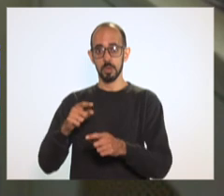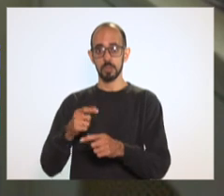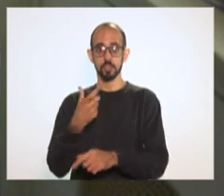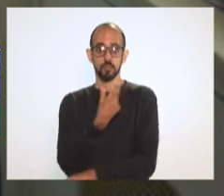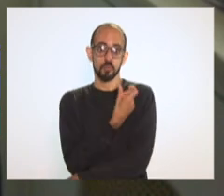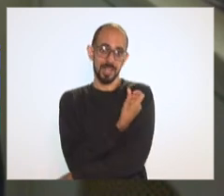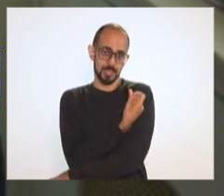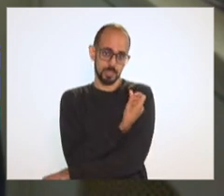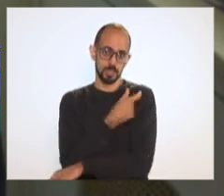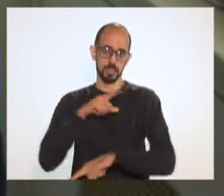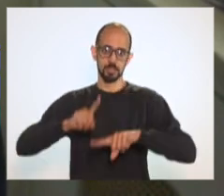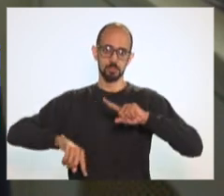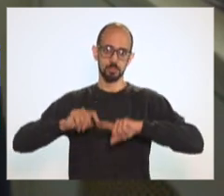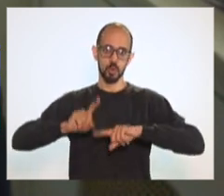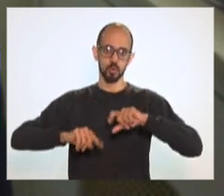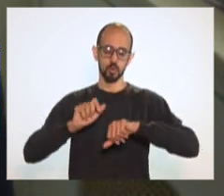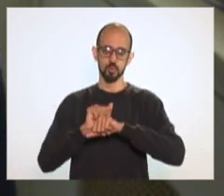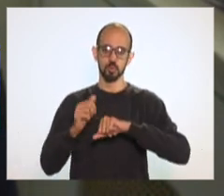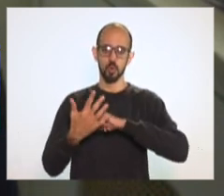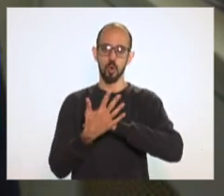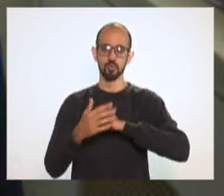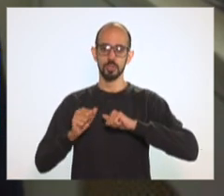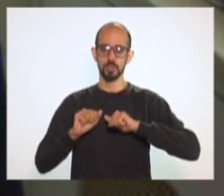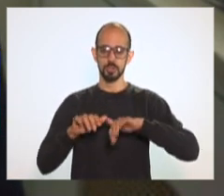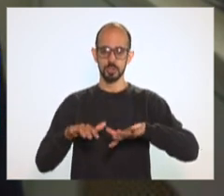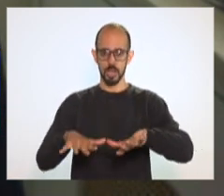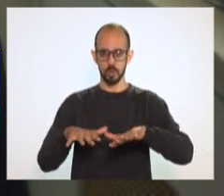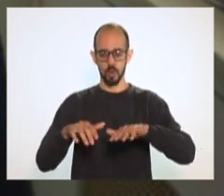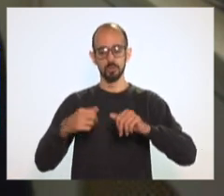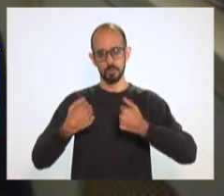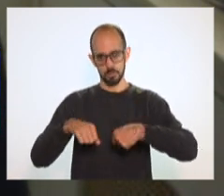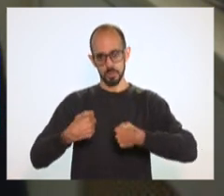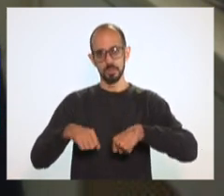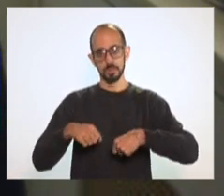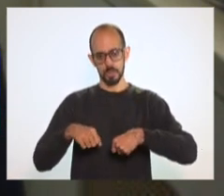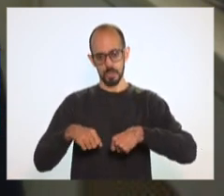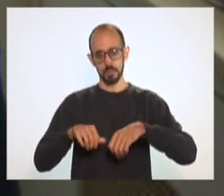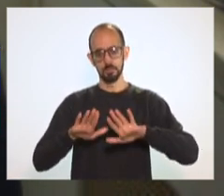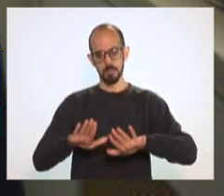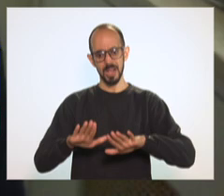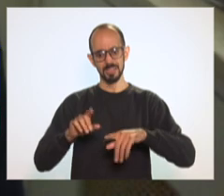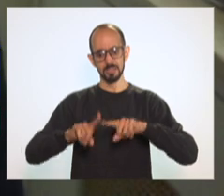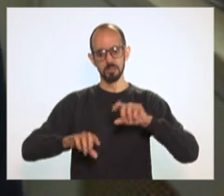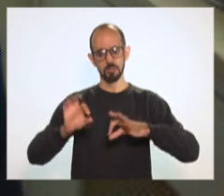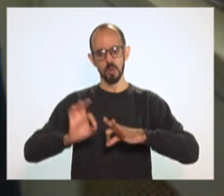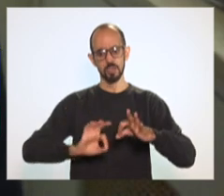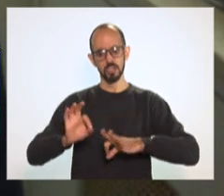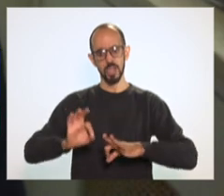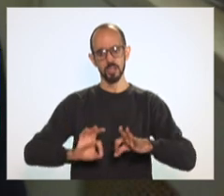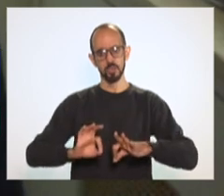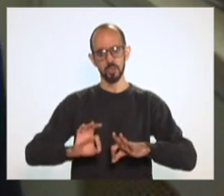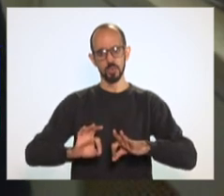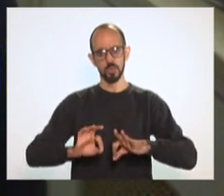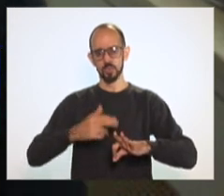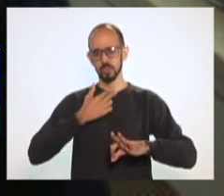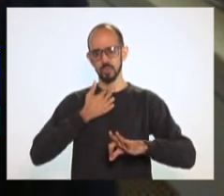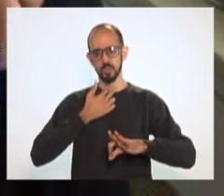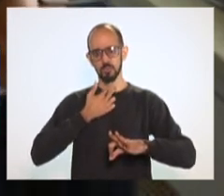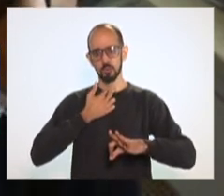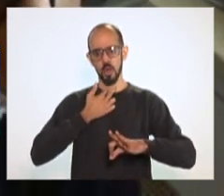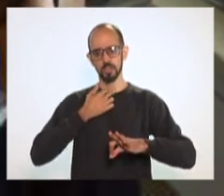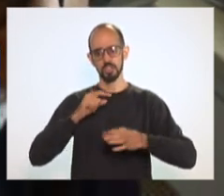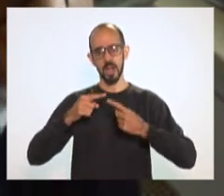insumos que elas necessitarem. Mas esse projeto não podia contrariar